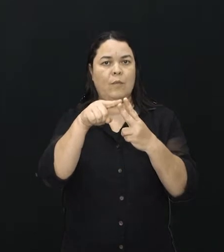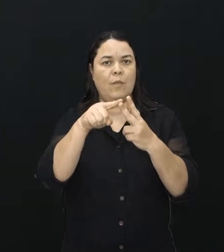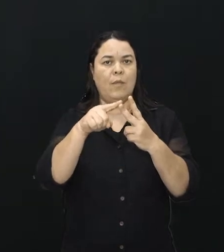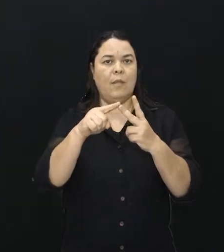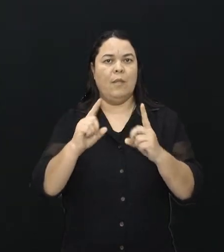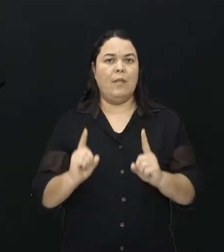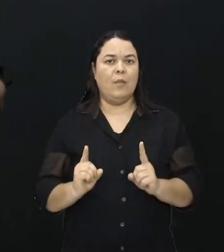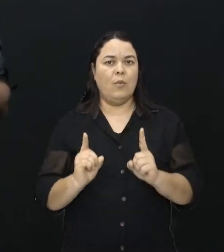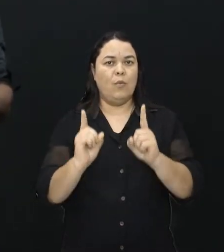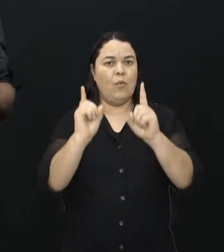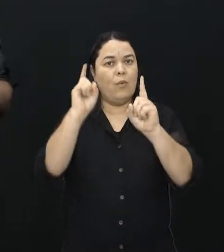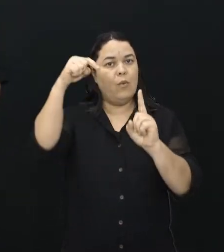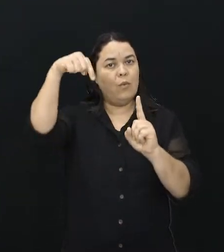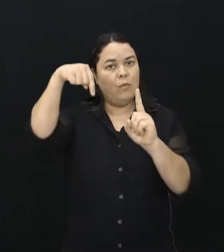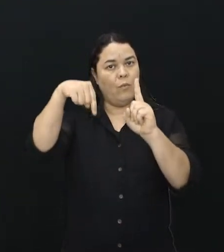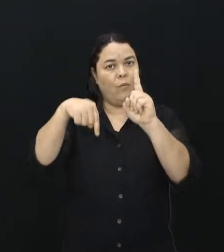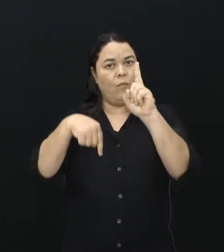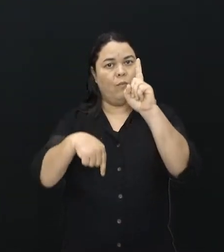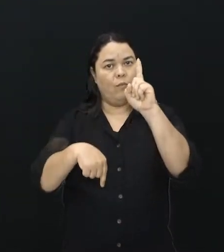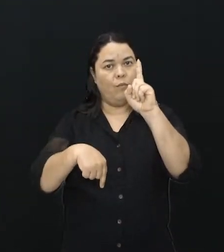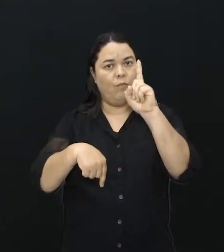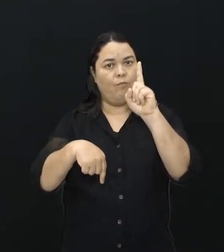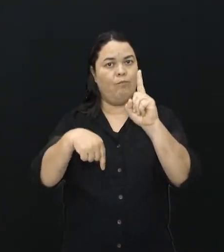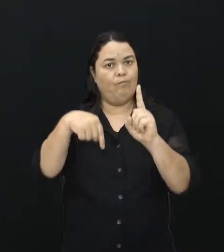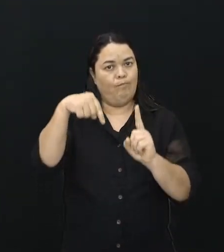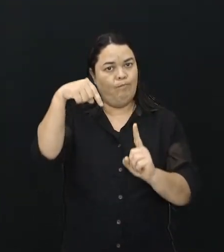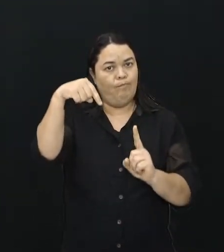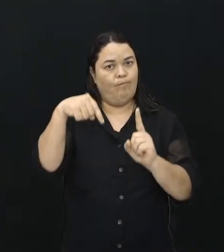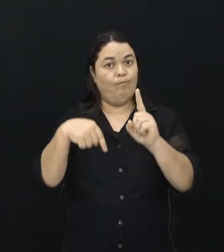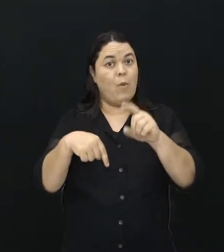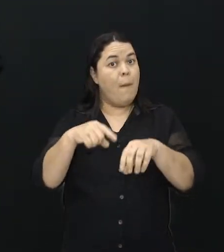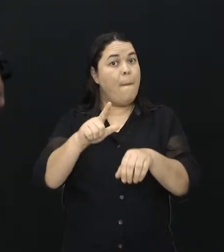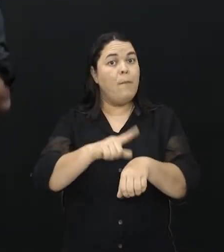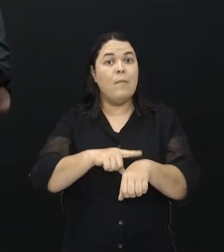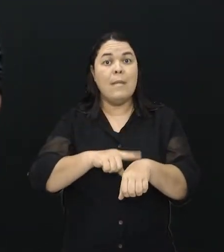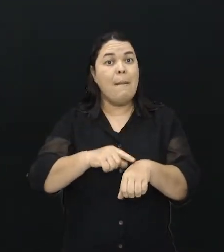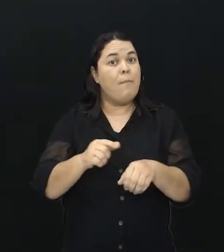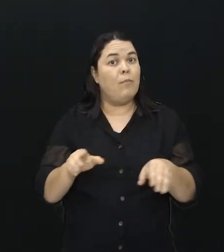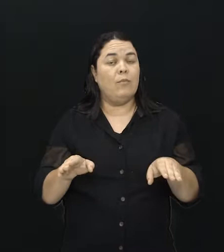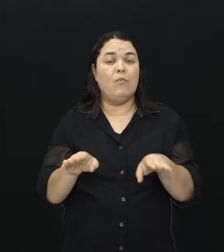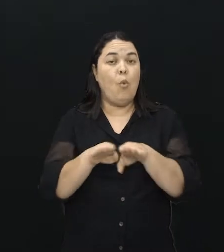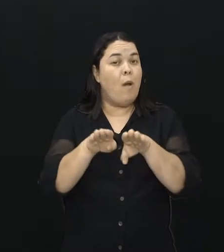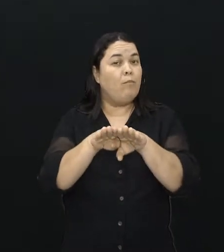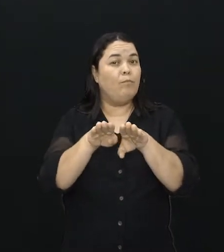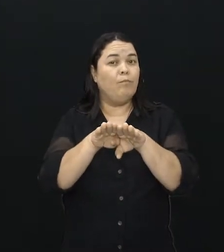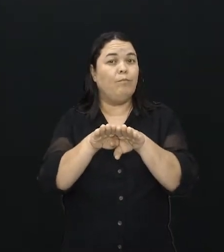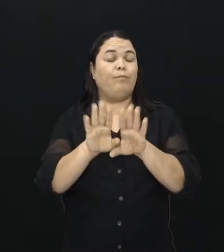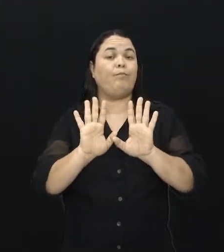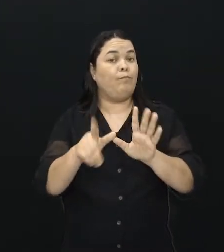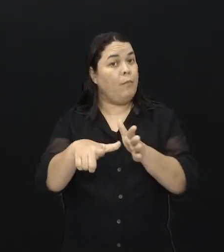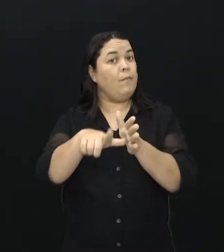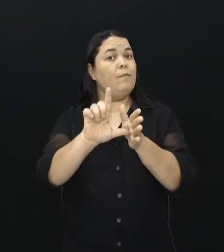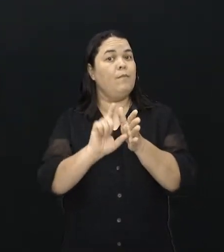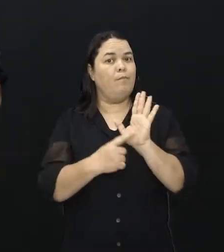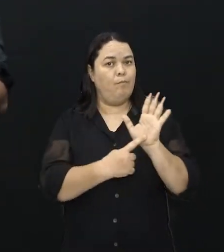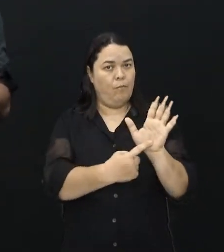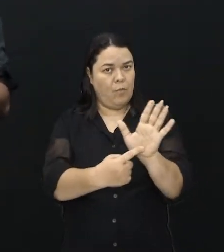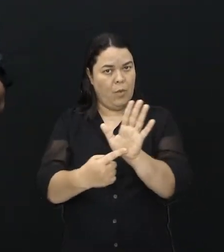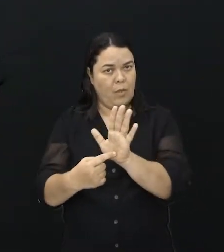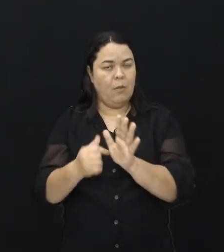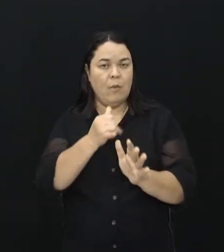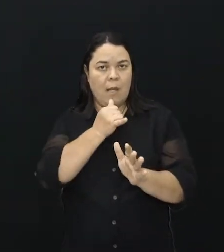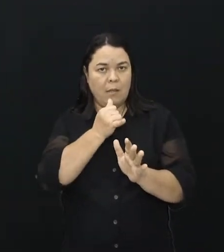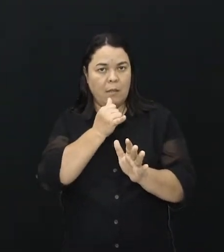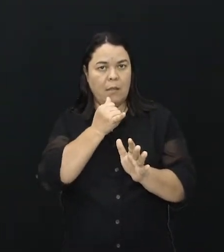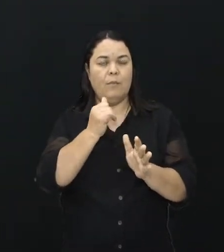proporcionais e inversamente proporcionais, ambas ao mesmo tempo. Agora, antes de eu te mostrar todo esse exemplo aqui e como